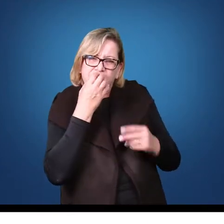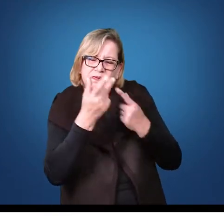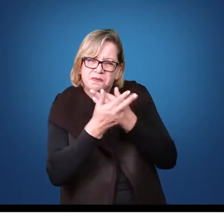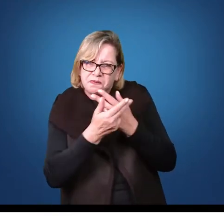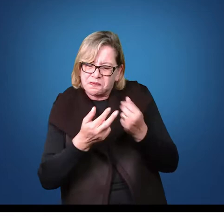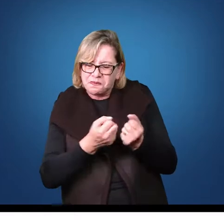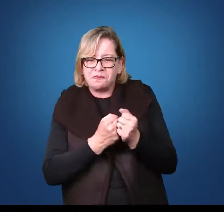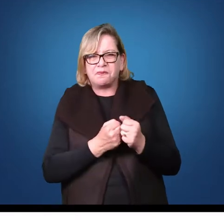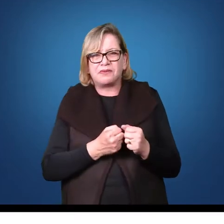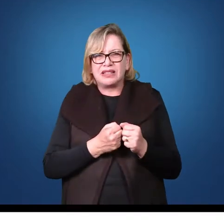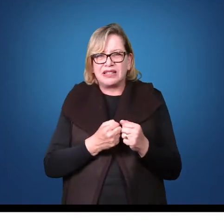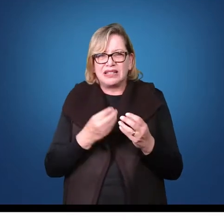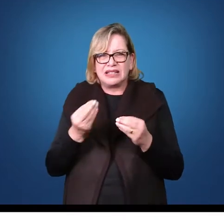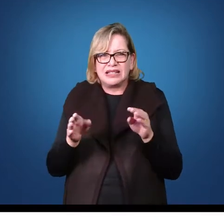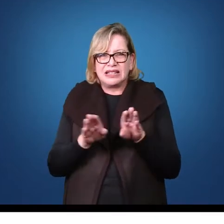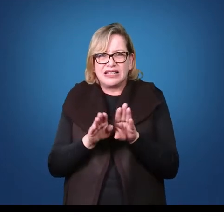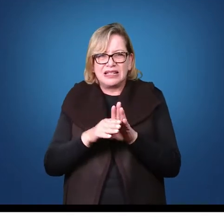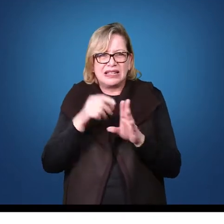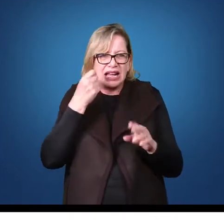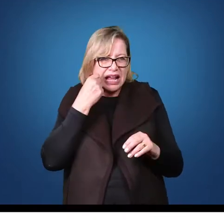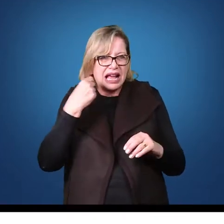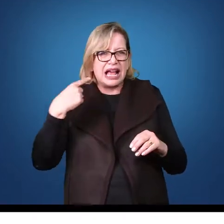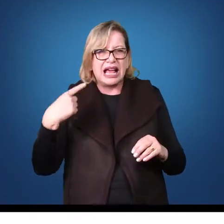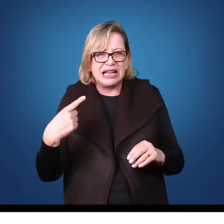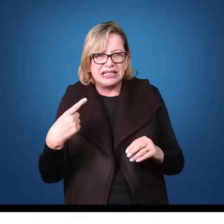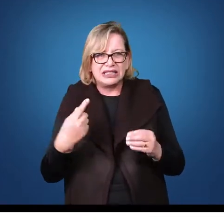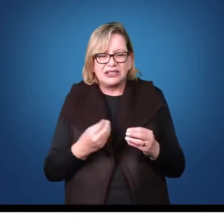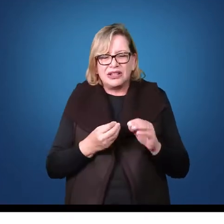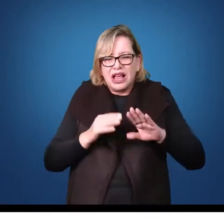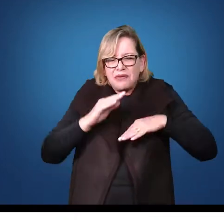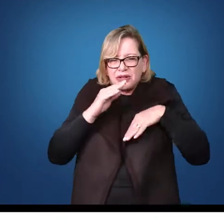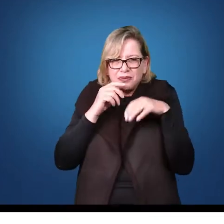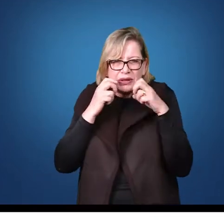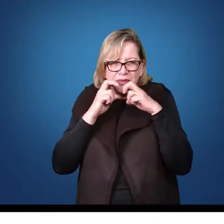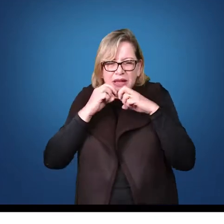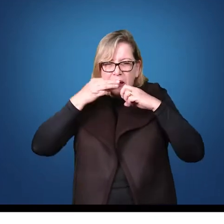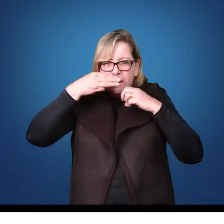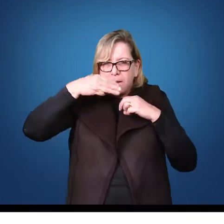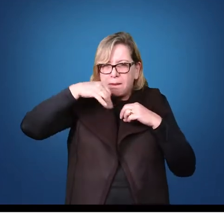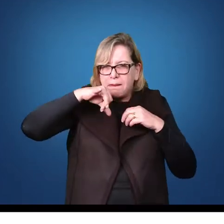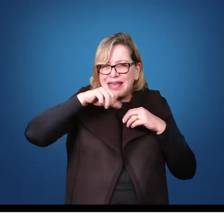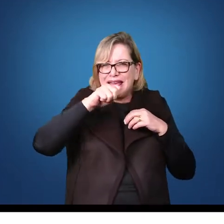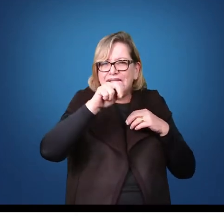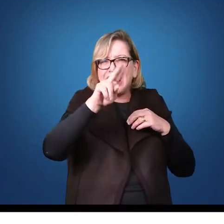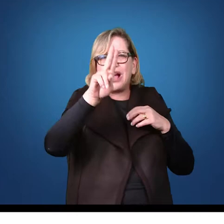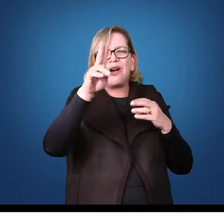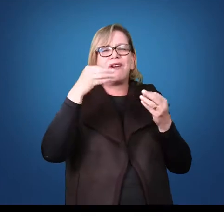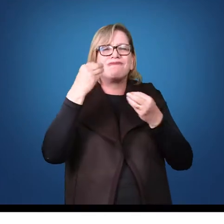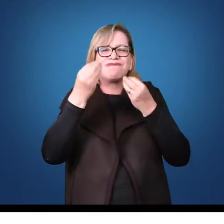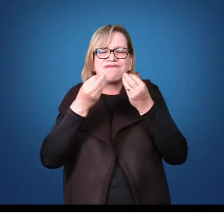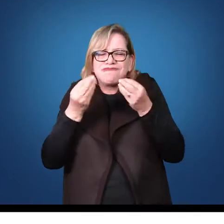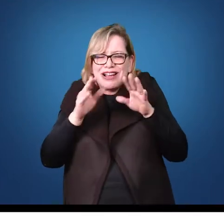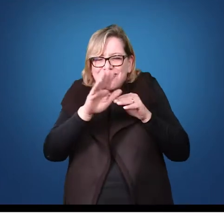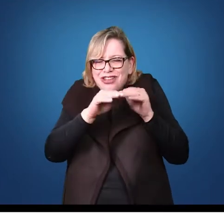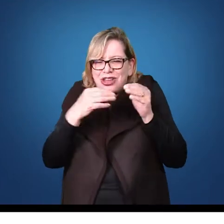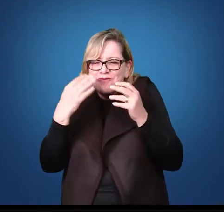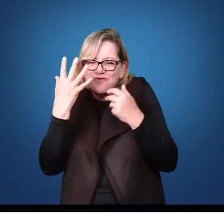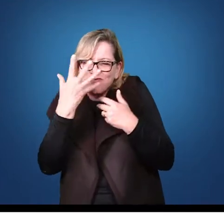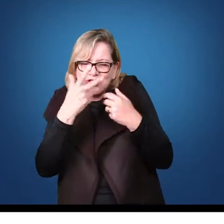lá. Vem, os gatinhos para cá. Vinha, cada mimi bonitinho.